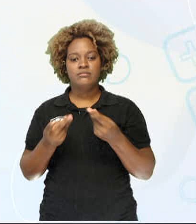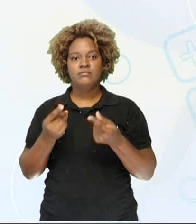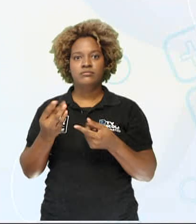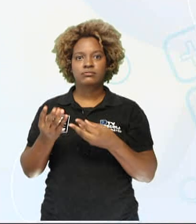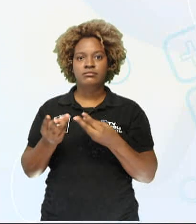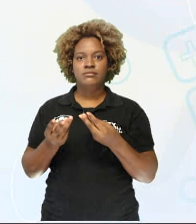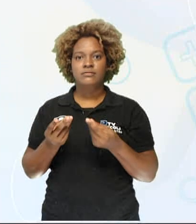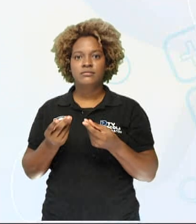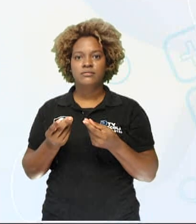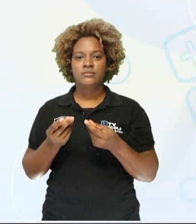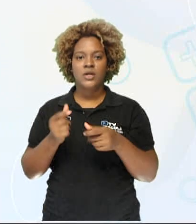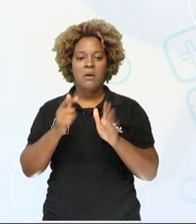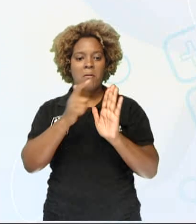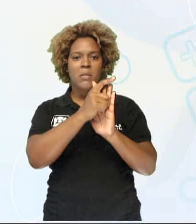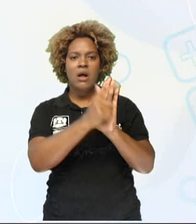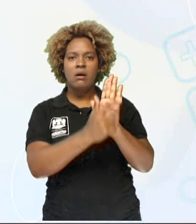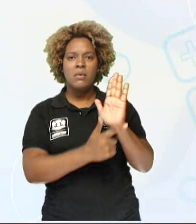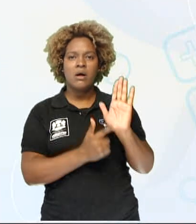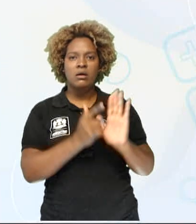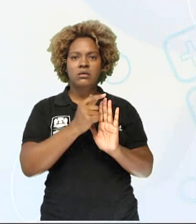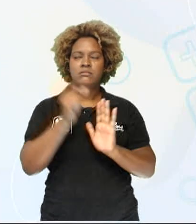de placas solares.